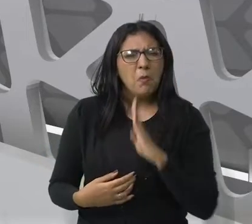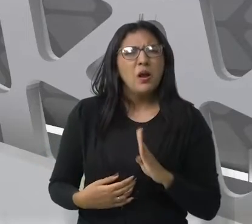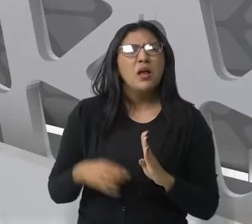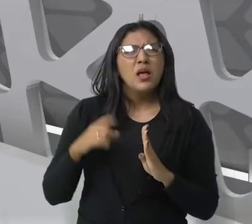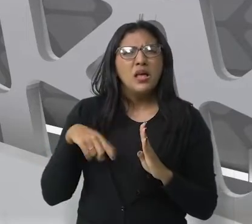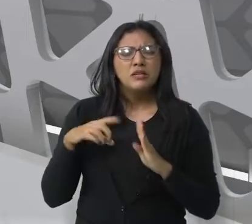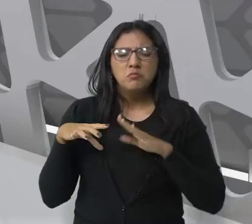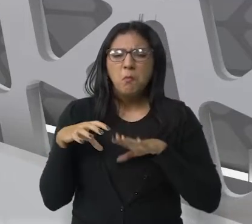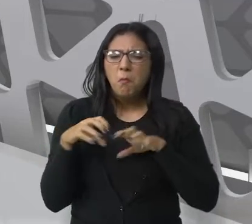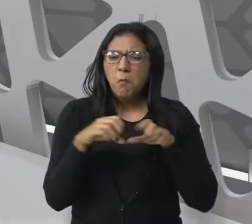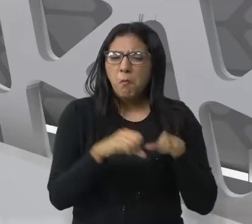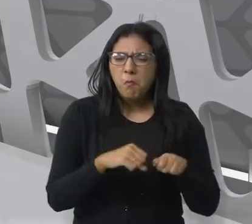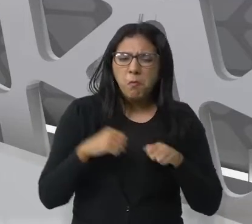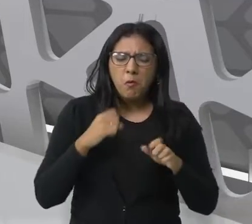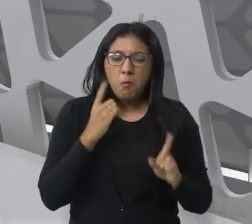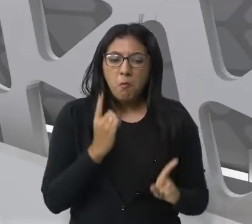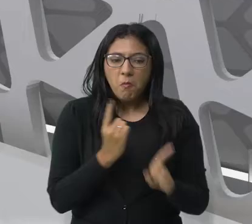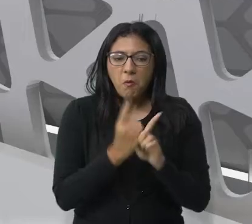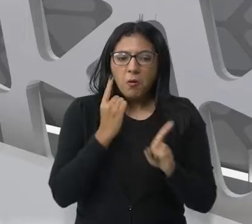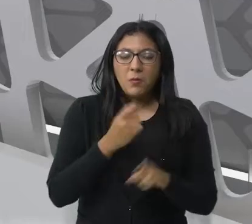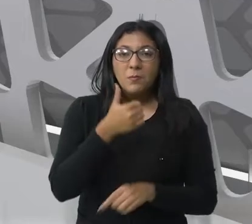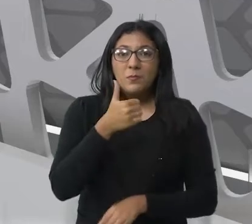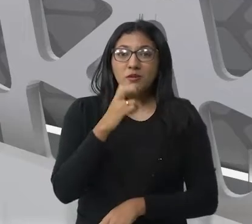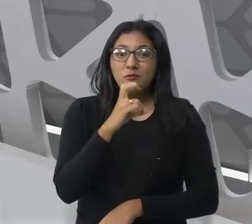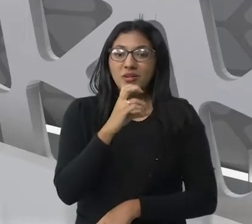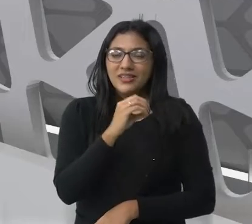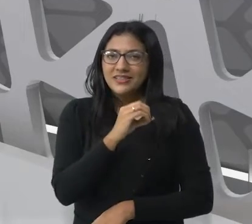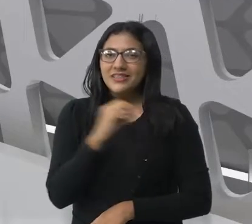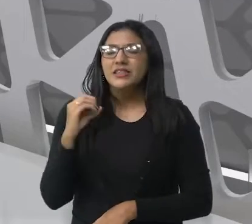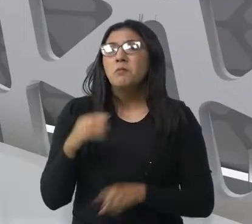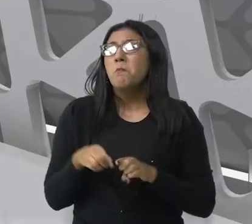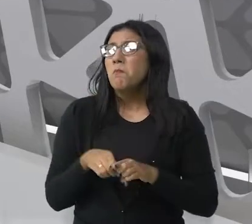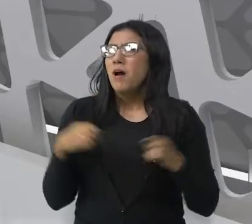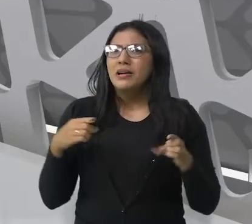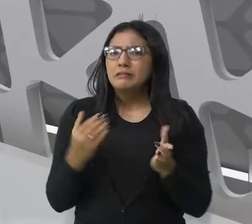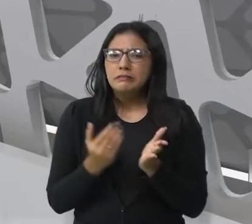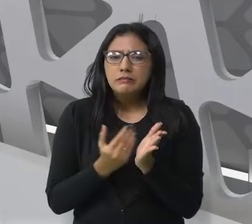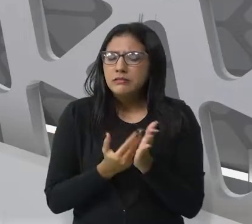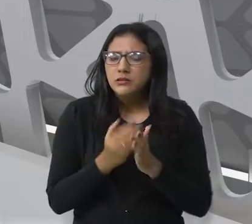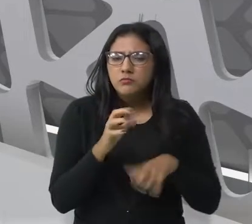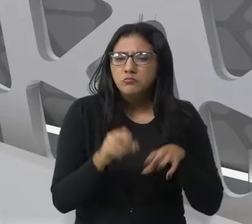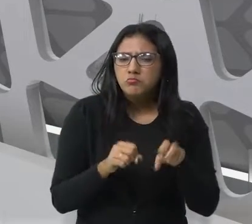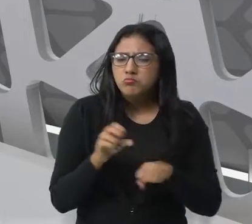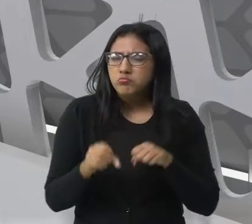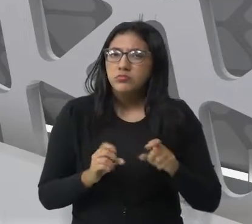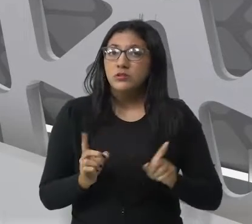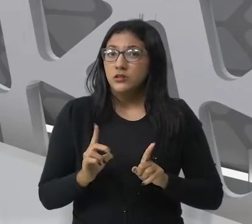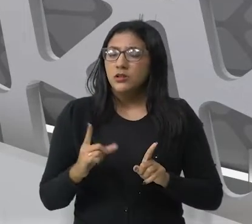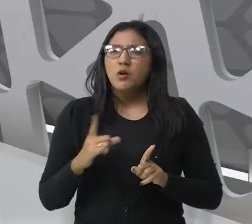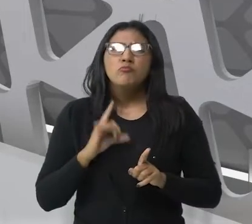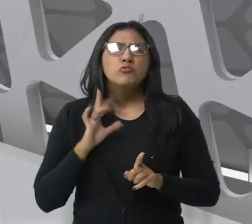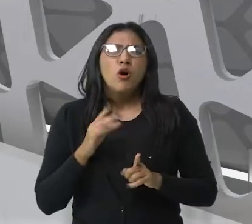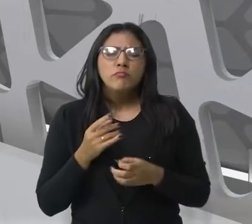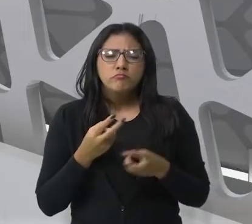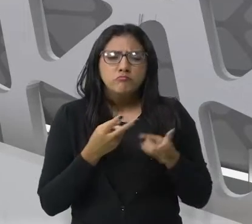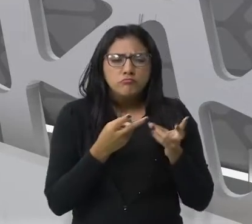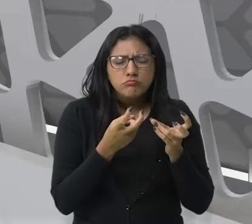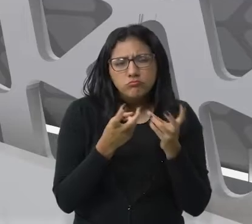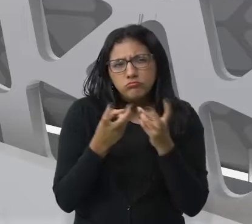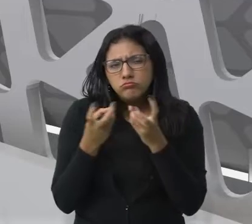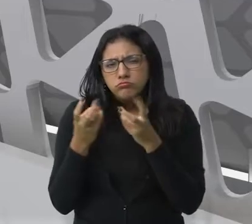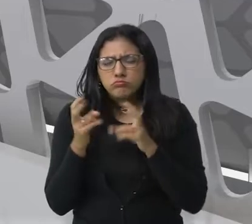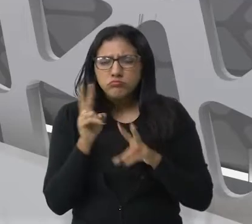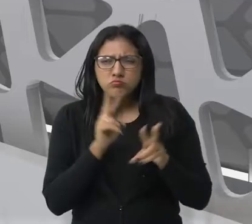em 1500, certo? Chegaram aqui, mas não começaram a explorar. Eles verificaram aquela área, começaram